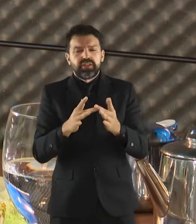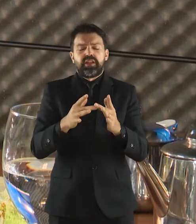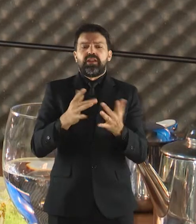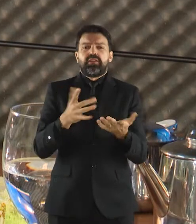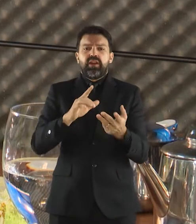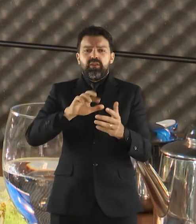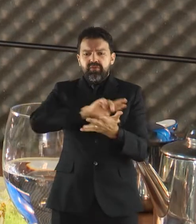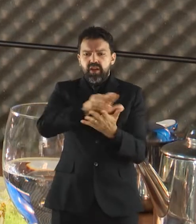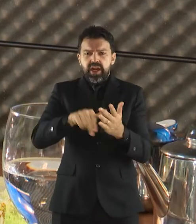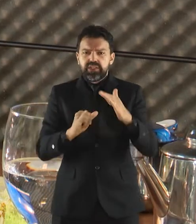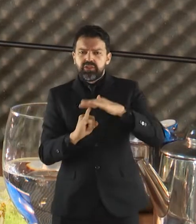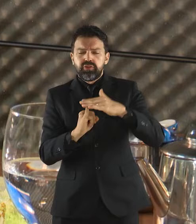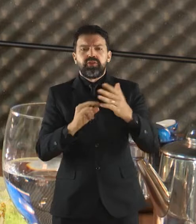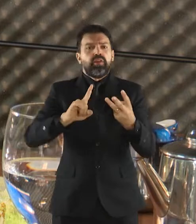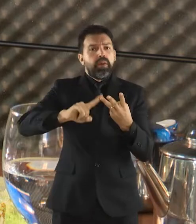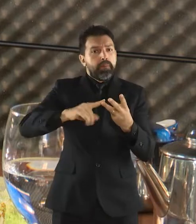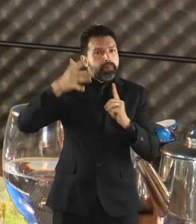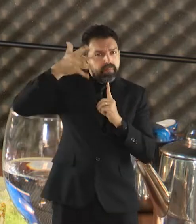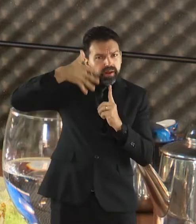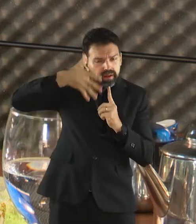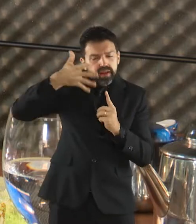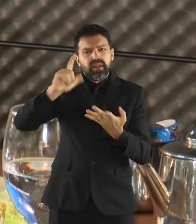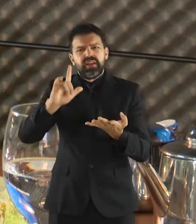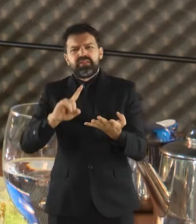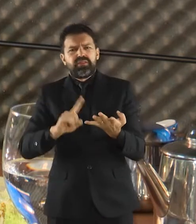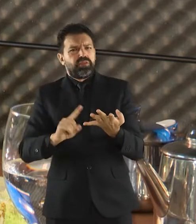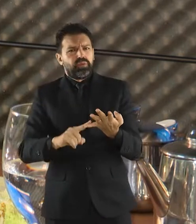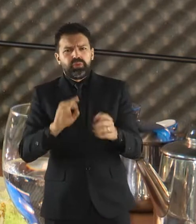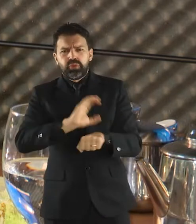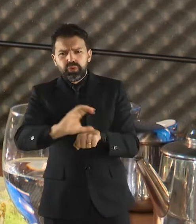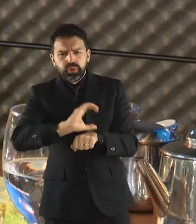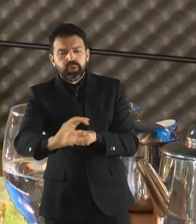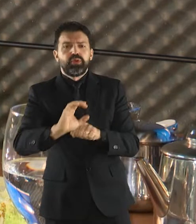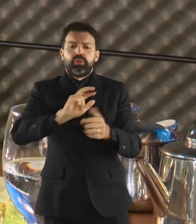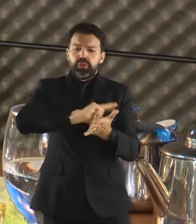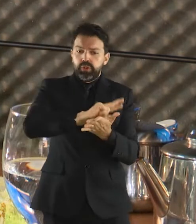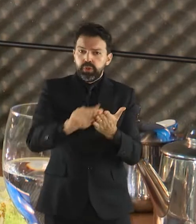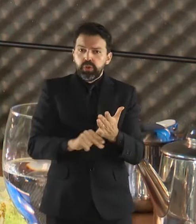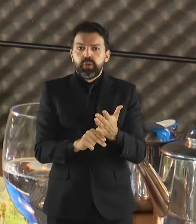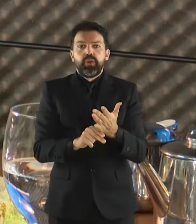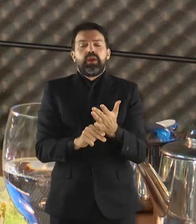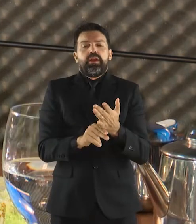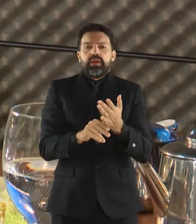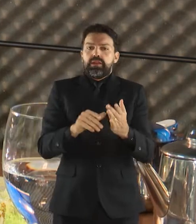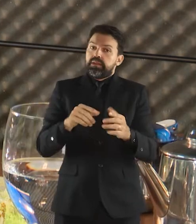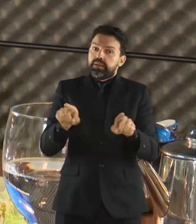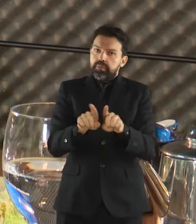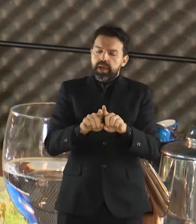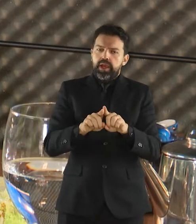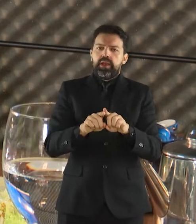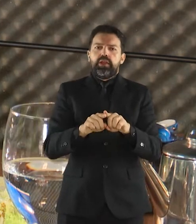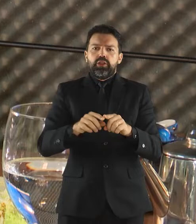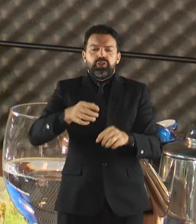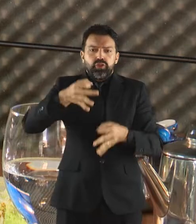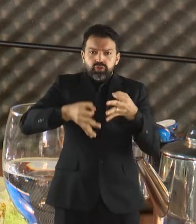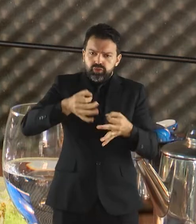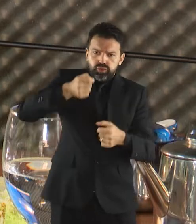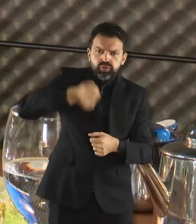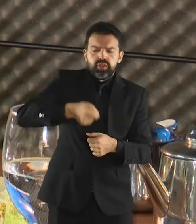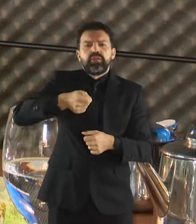palestras, enfim, cursos diversos. E os magistrados que têm passado por lá,